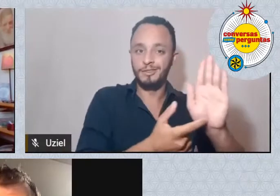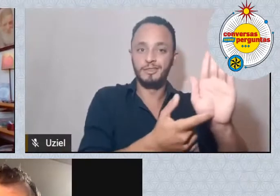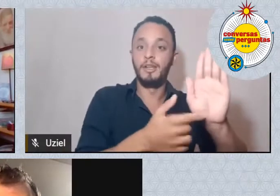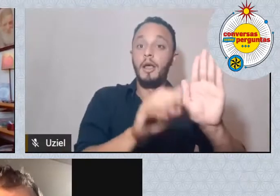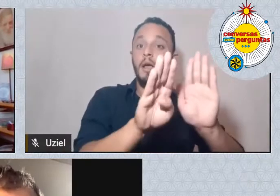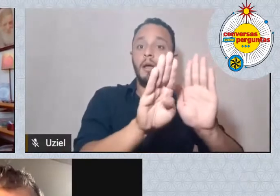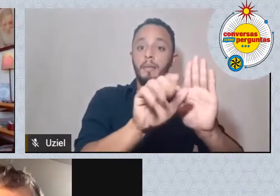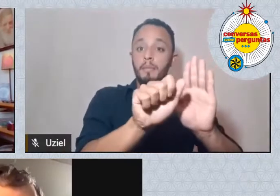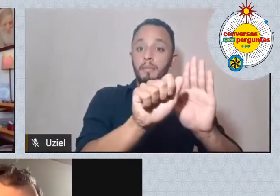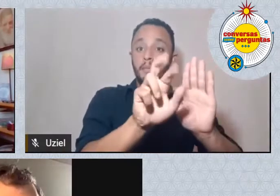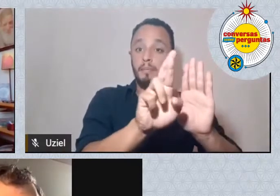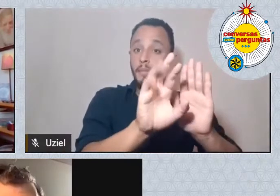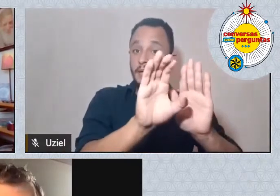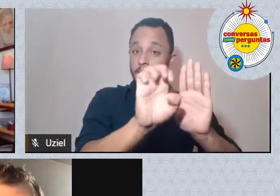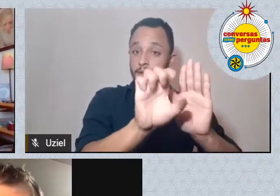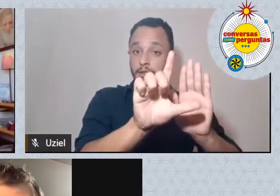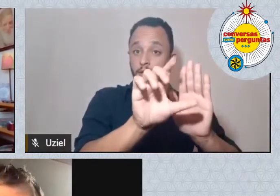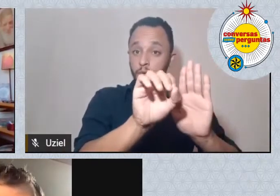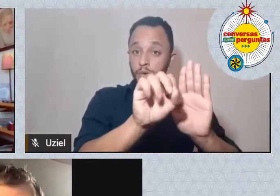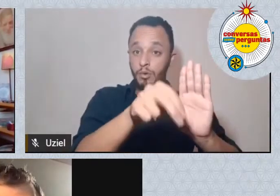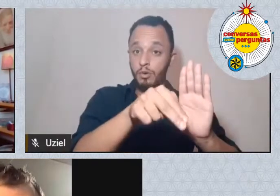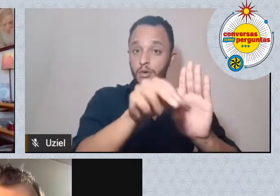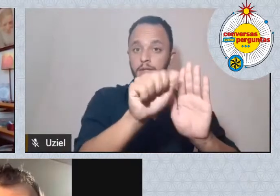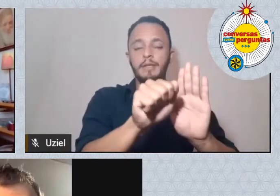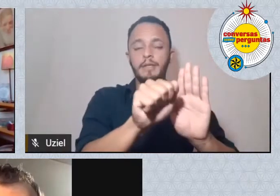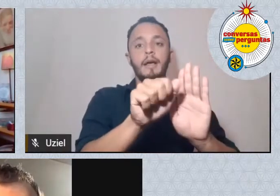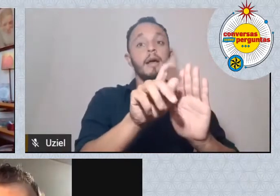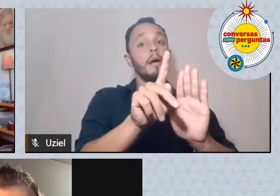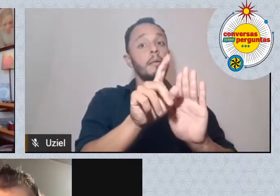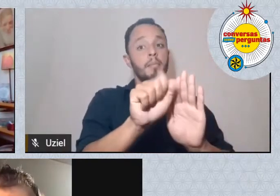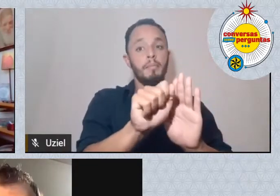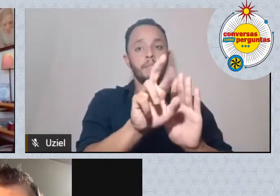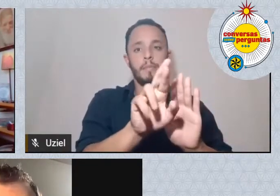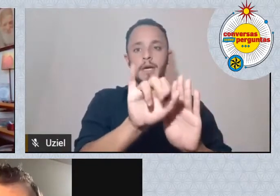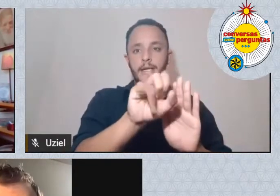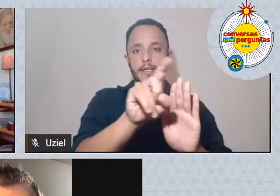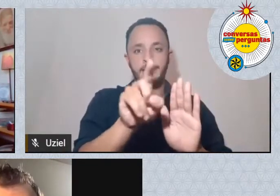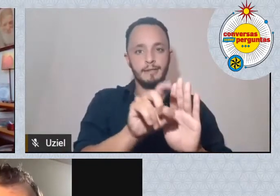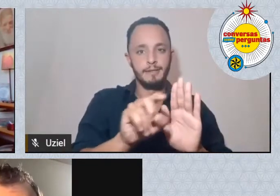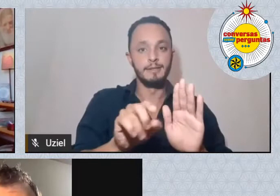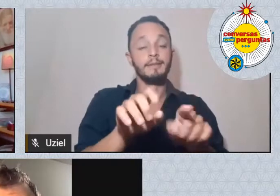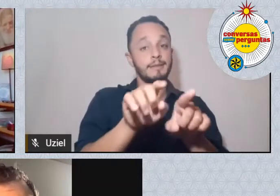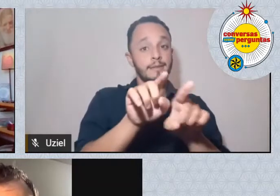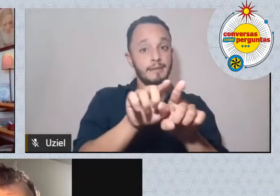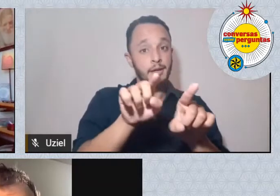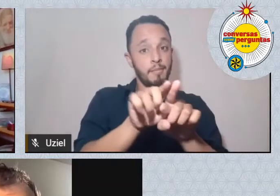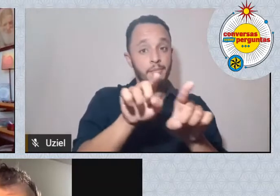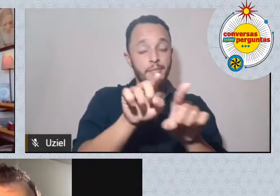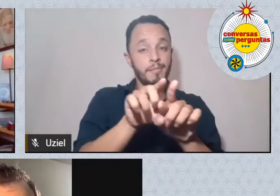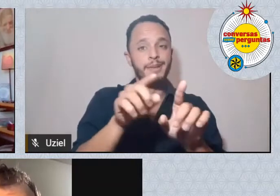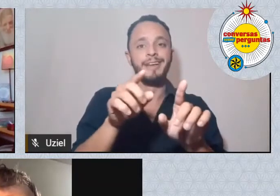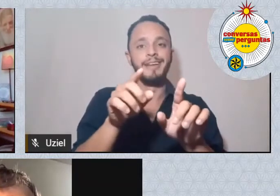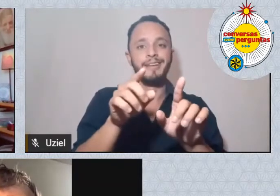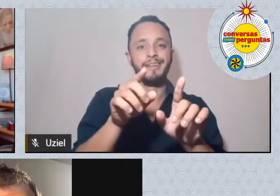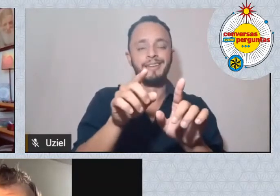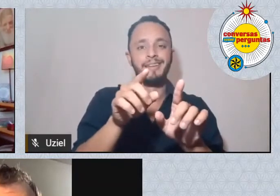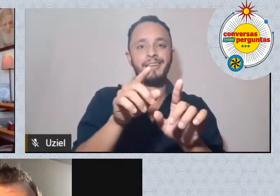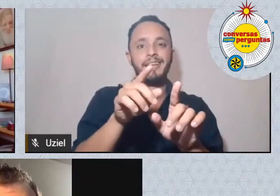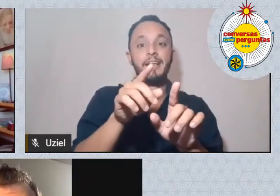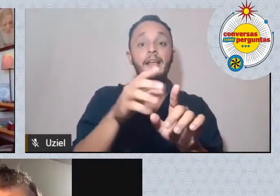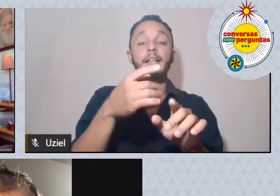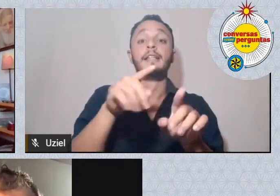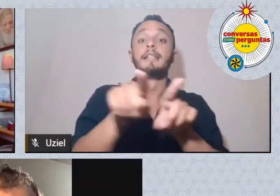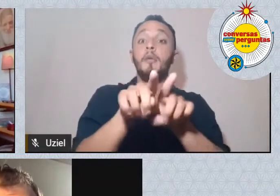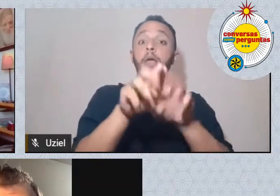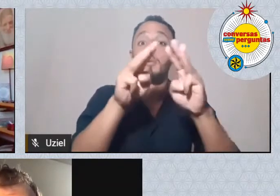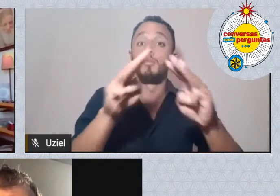mas também em Paris. Isso para situar a nossa conversa no contexto museológico, no contexto